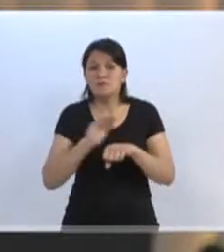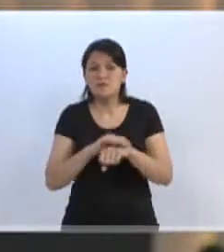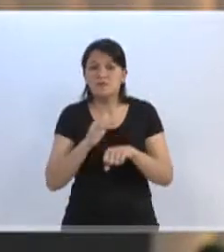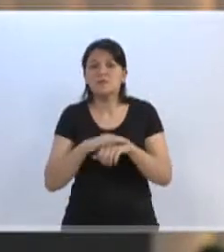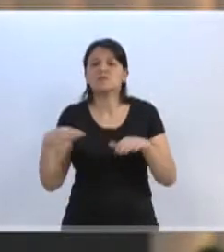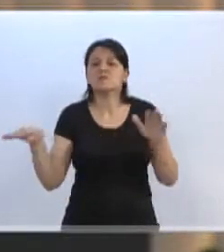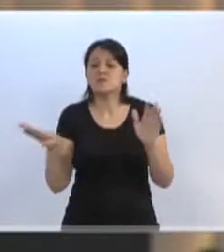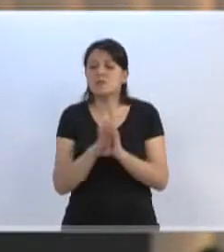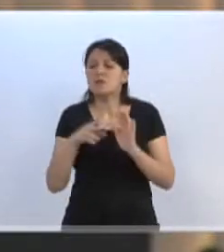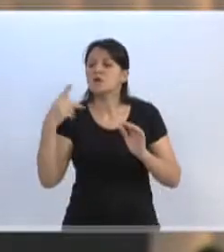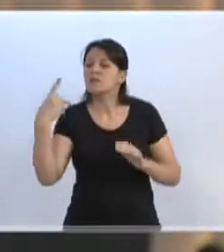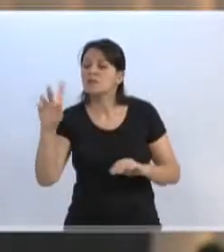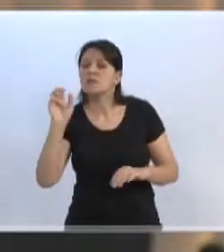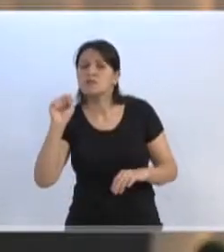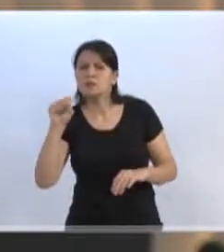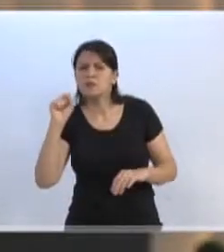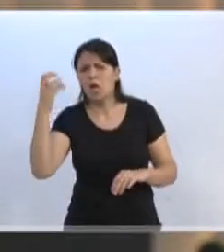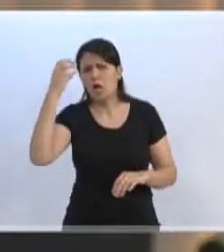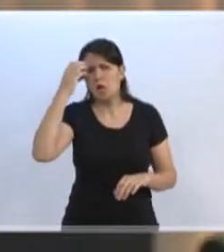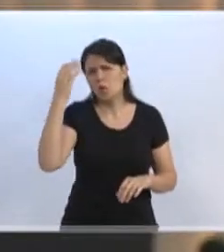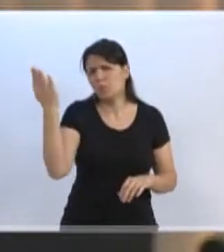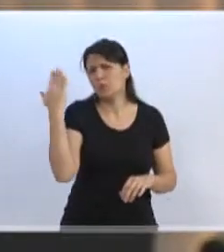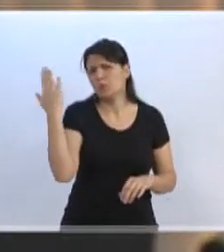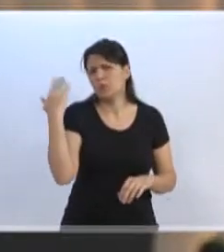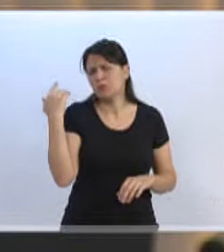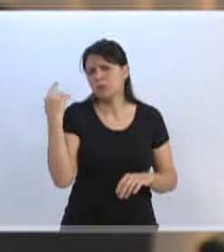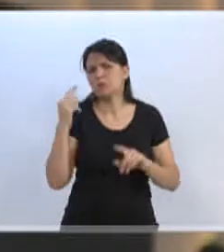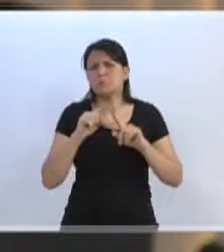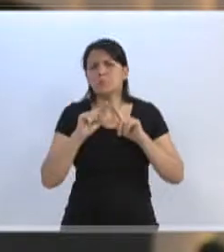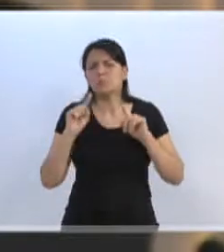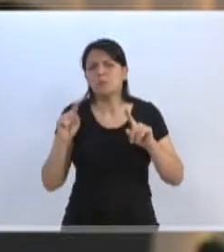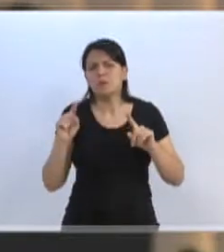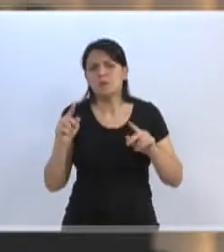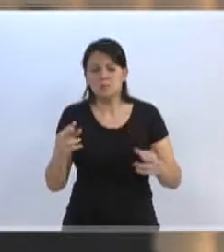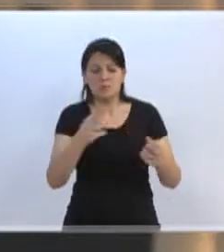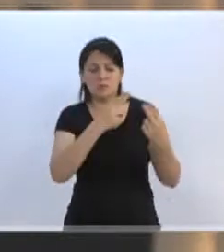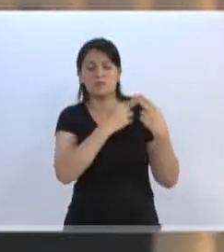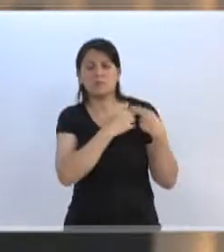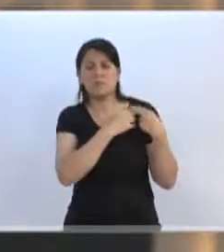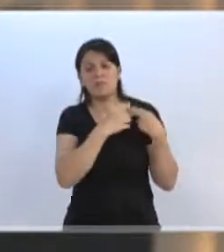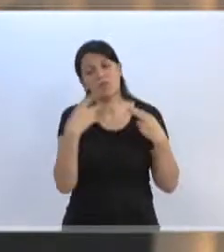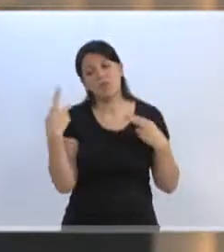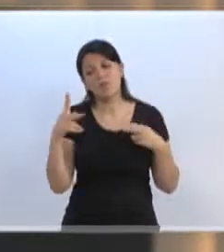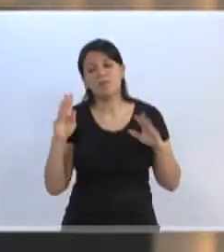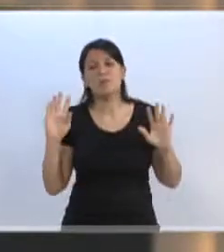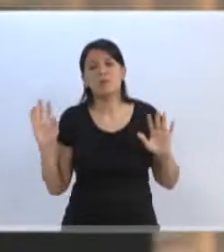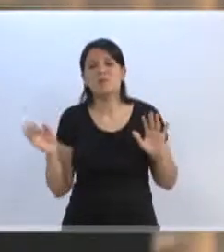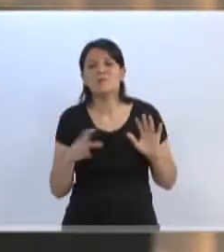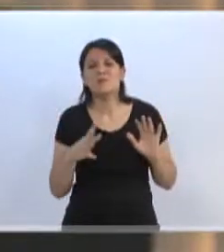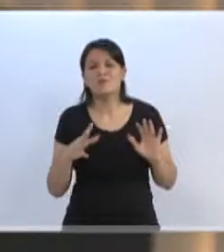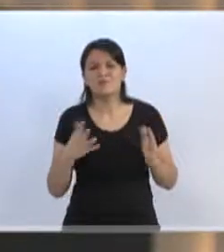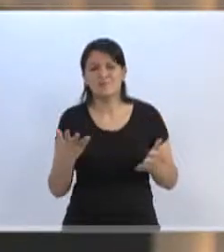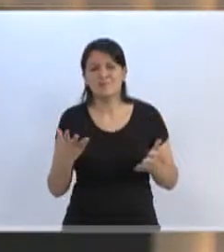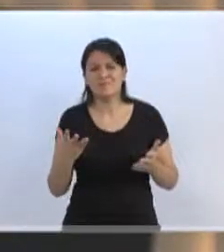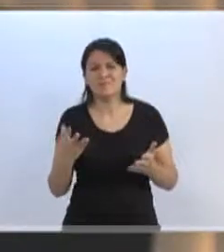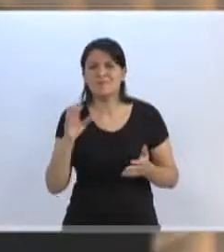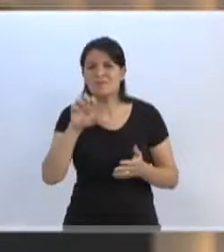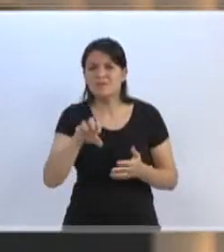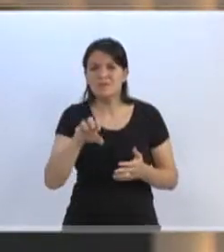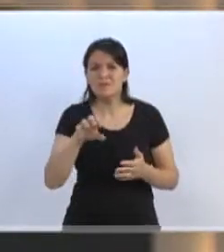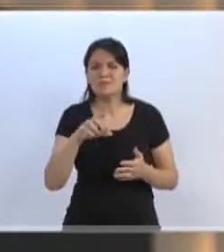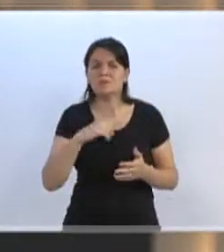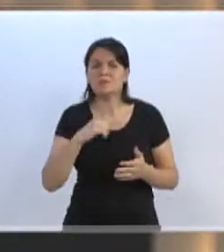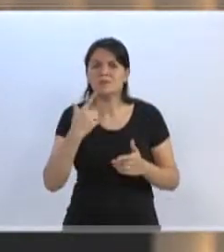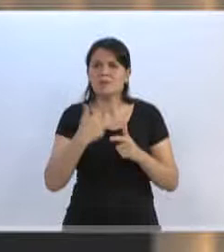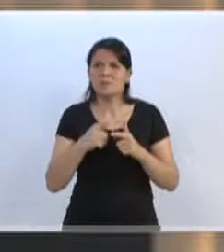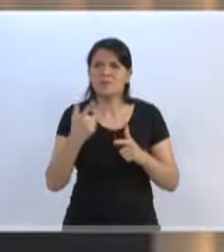se a culpa se é do antigo símbolo da deixamos mais responsabilidade agora é deste novo secretário também assim como tem esse